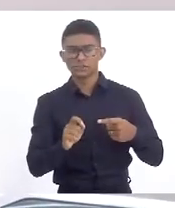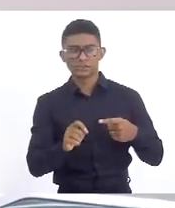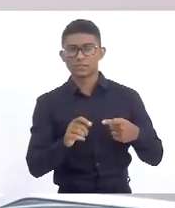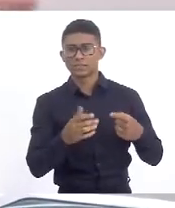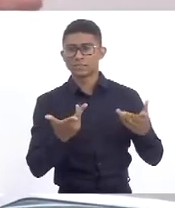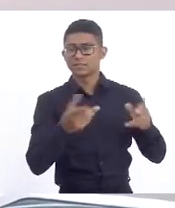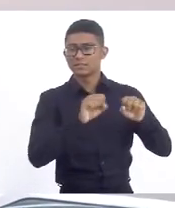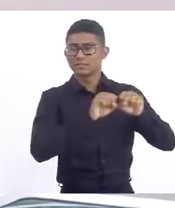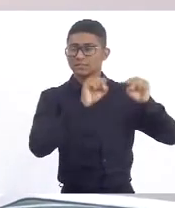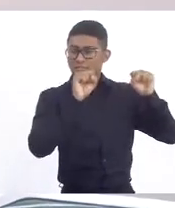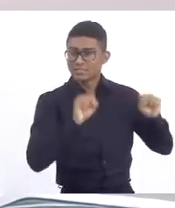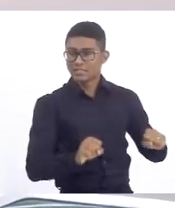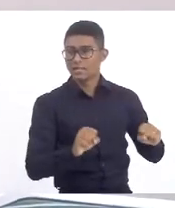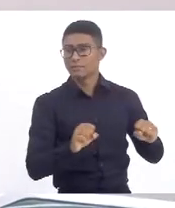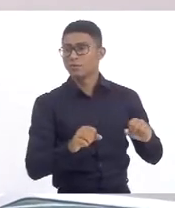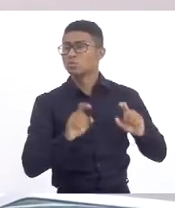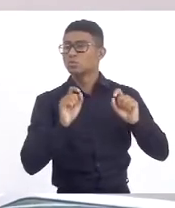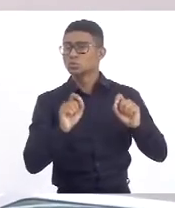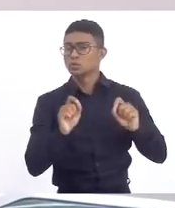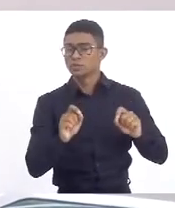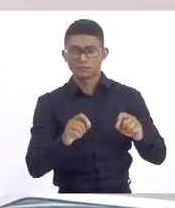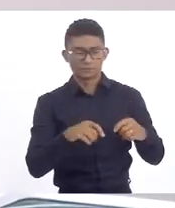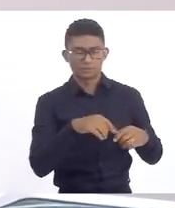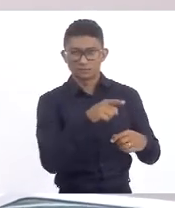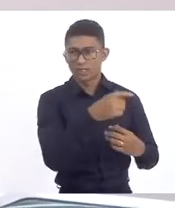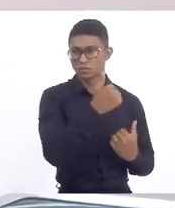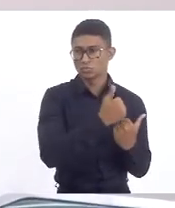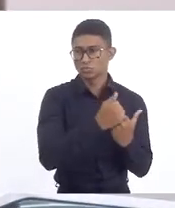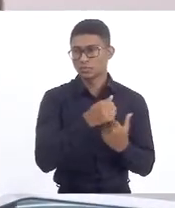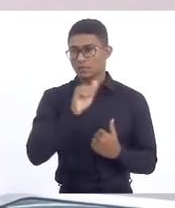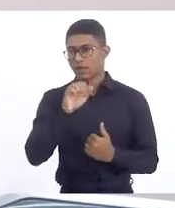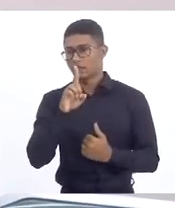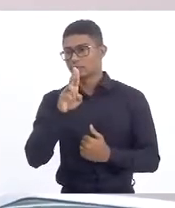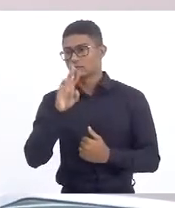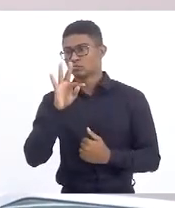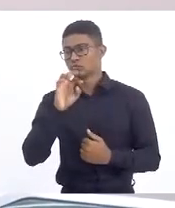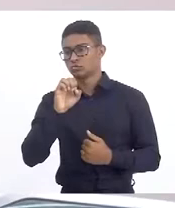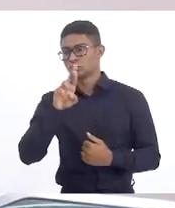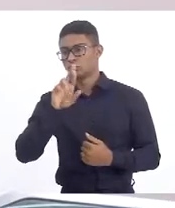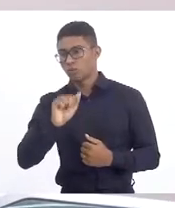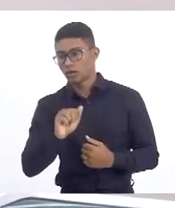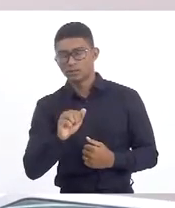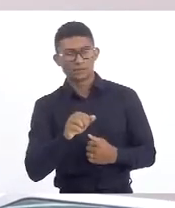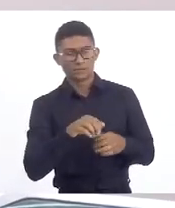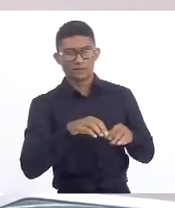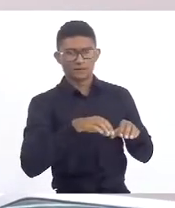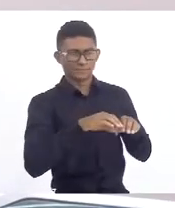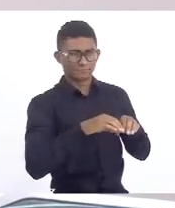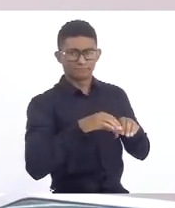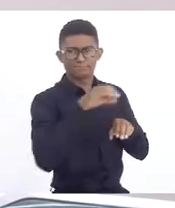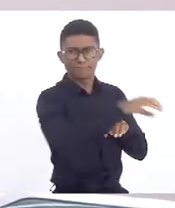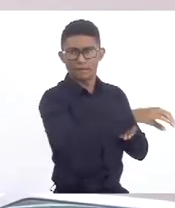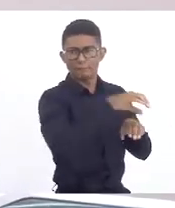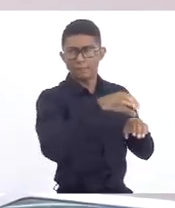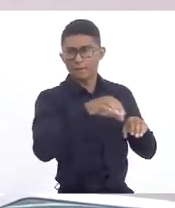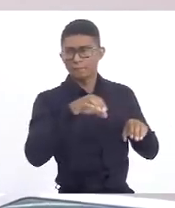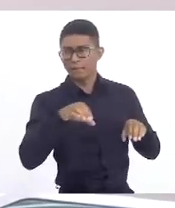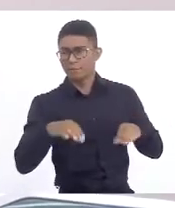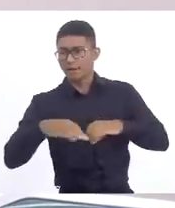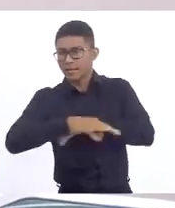hoje em sistema clássico, que é o quê? Pegar a subedutora da Baixada Fluminense, levar para os reservatórios e fazer o sistema clássico de engenharia,